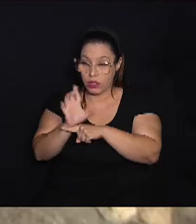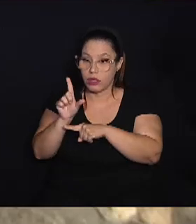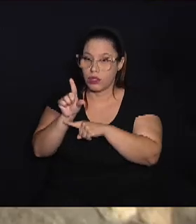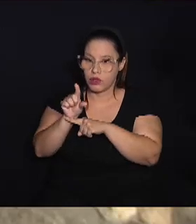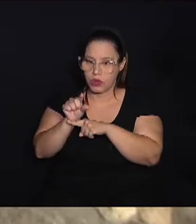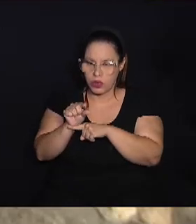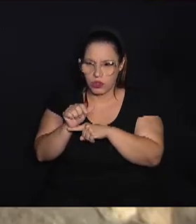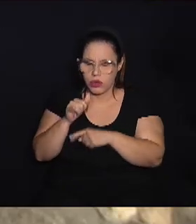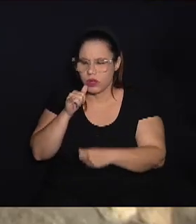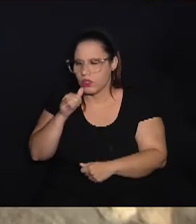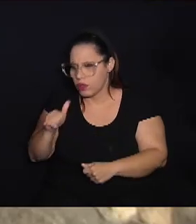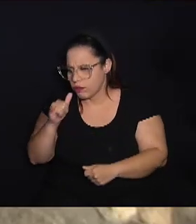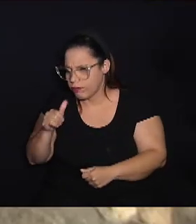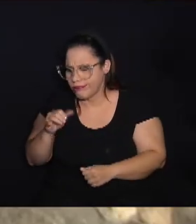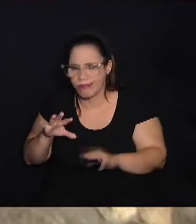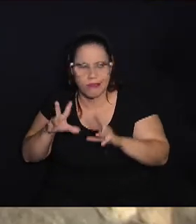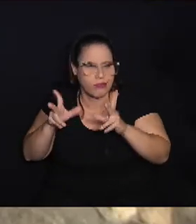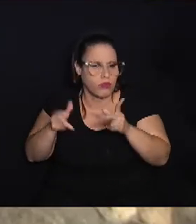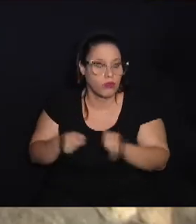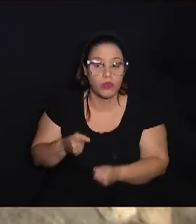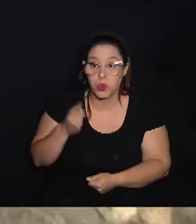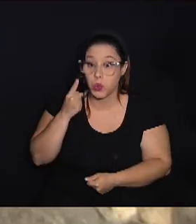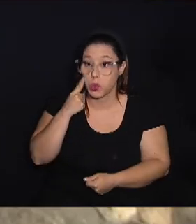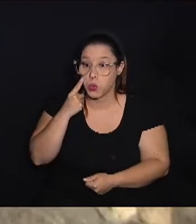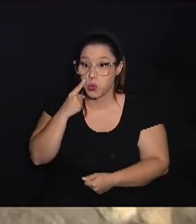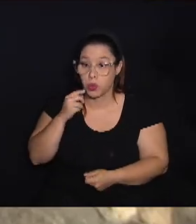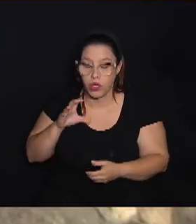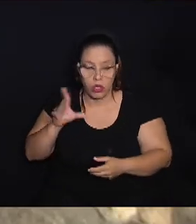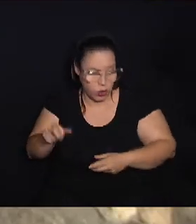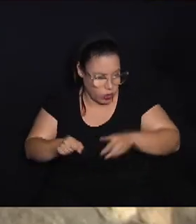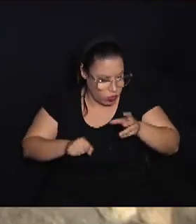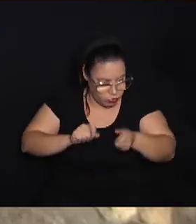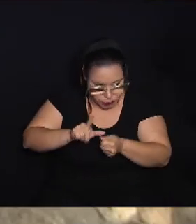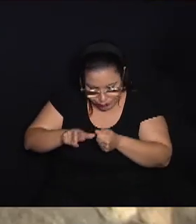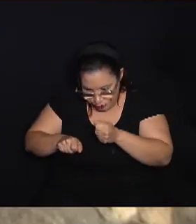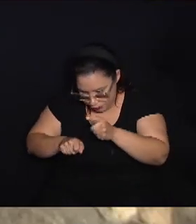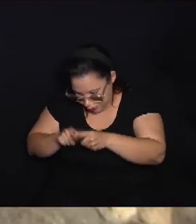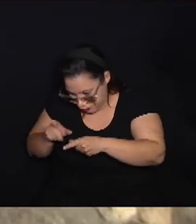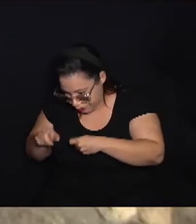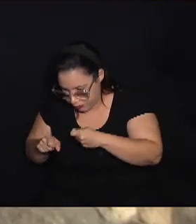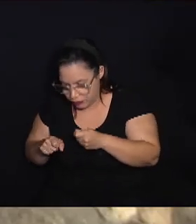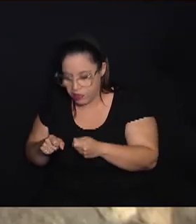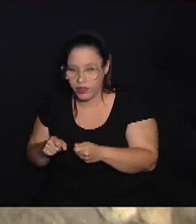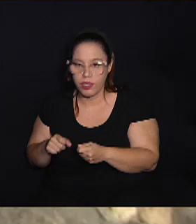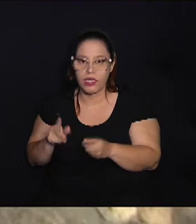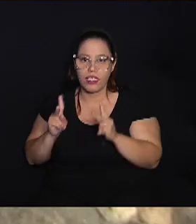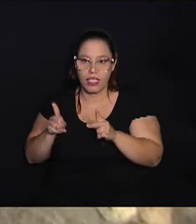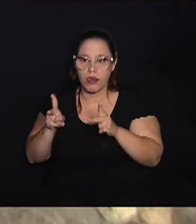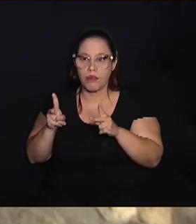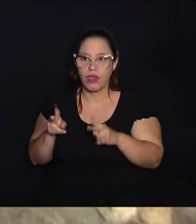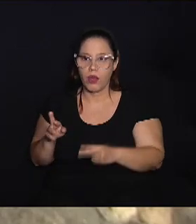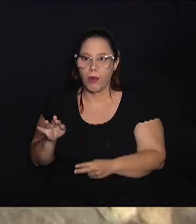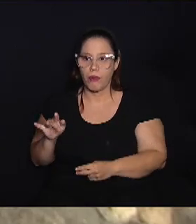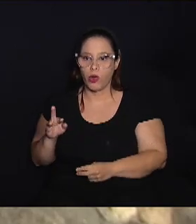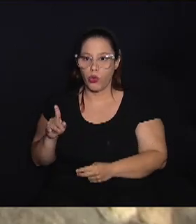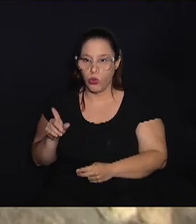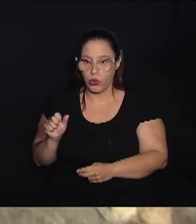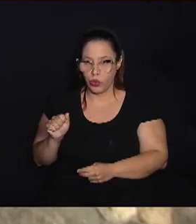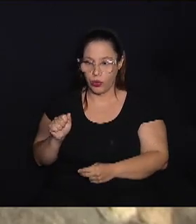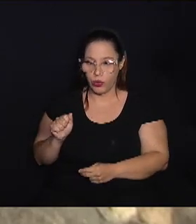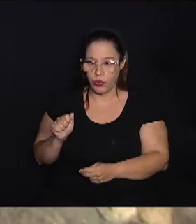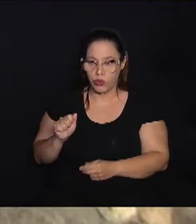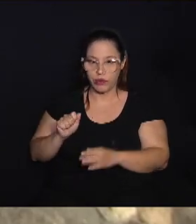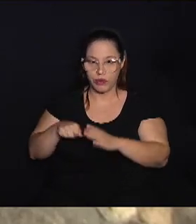Tudo que é feito aqui, vocês vão ver, eles colocam a mão na massa. A ideia é sempre ter uma produtora de filmes. Eles passam por